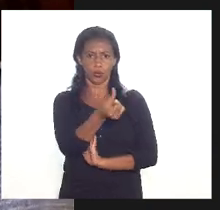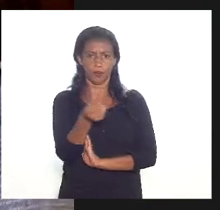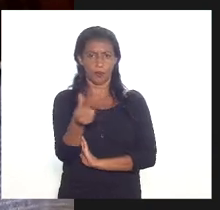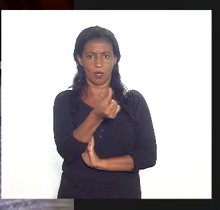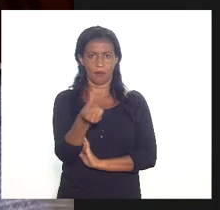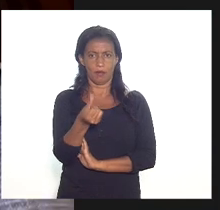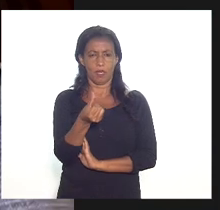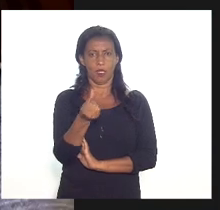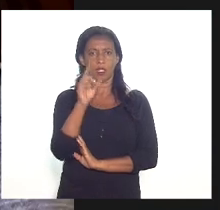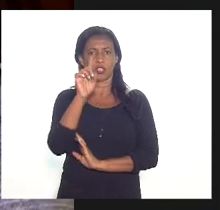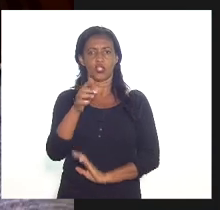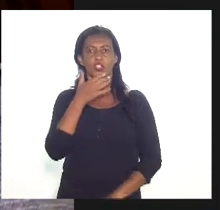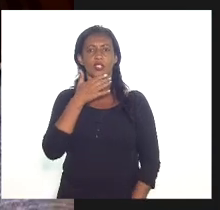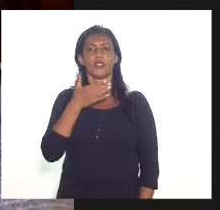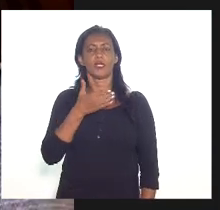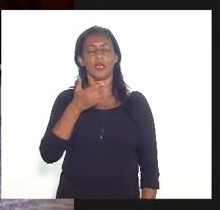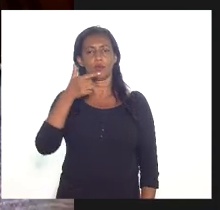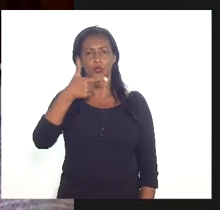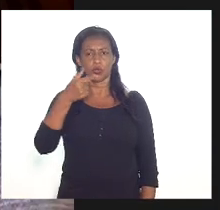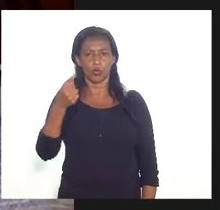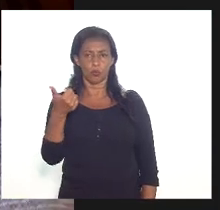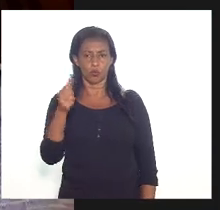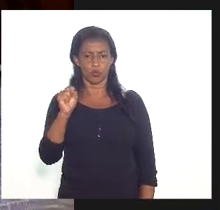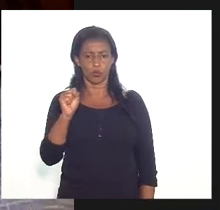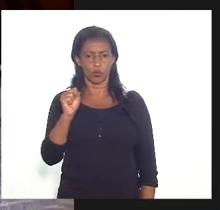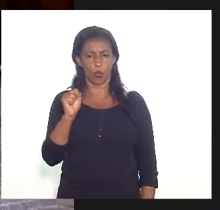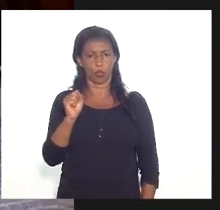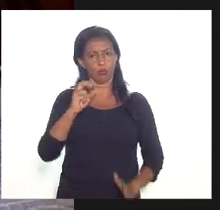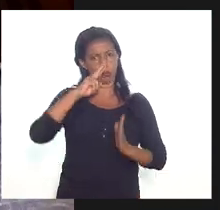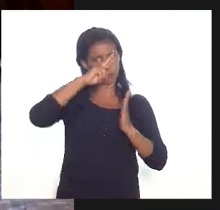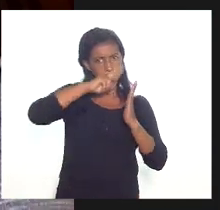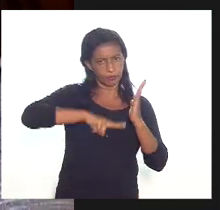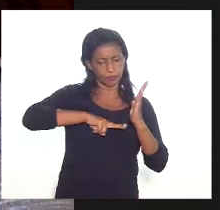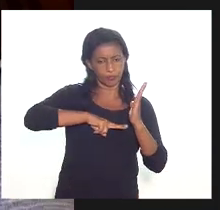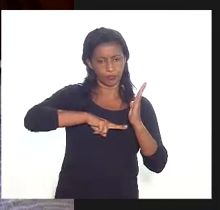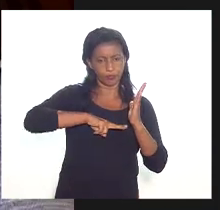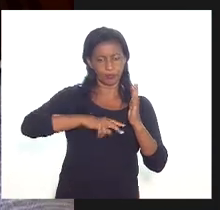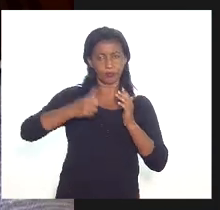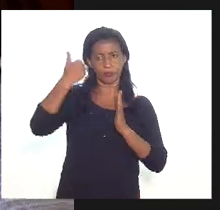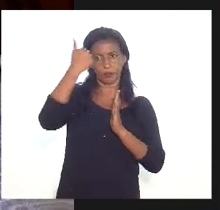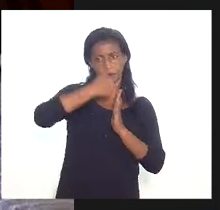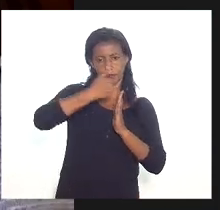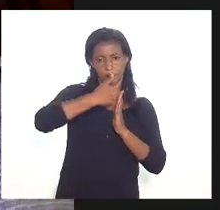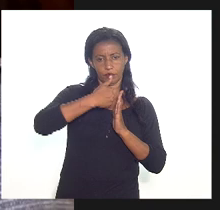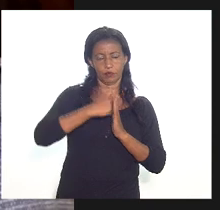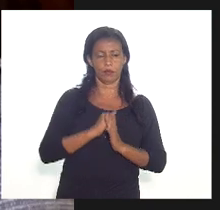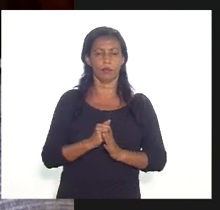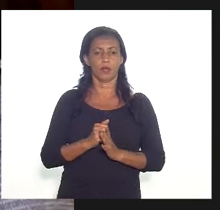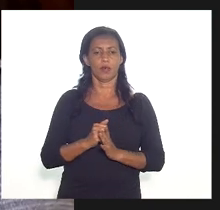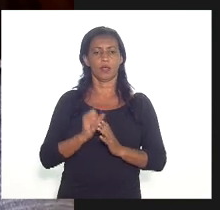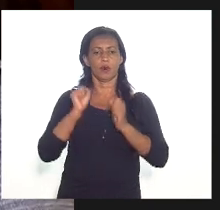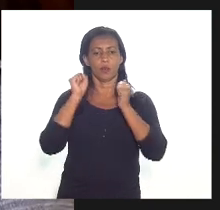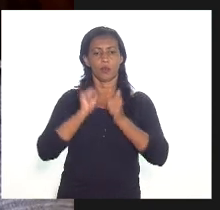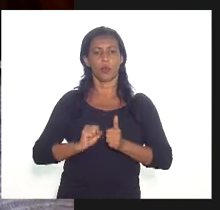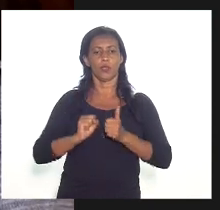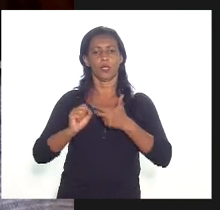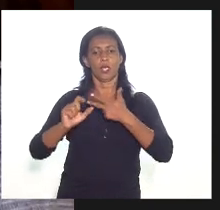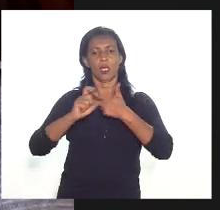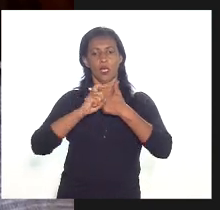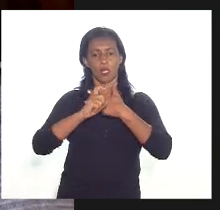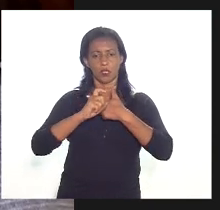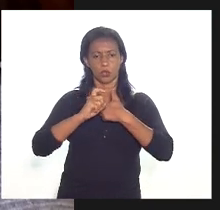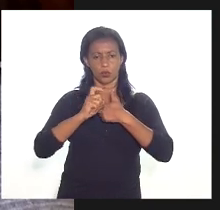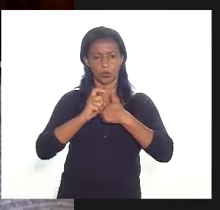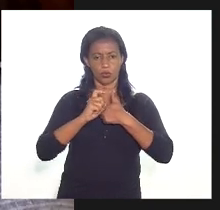26 de dezembro de 2018, passa a ter a seguinte redação. Artigo 1º. Fica o Poder Executivo em cumprimento